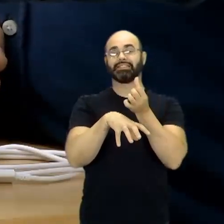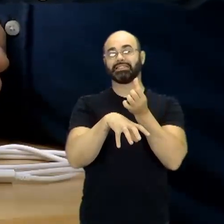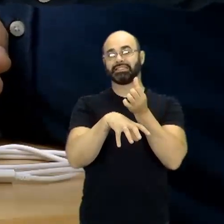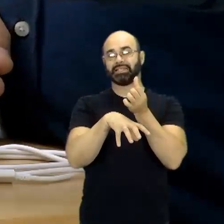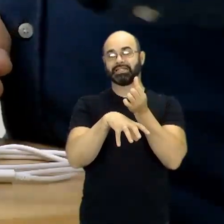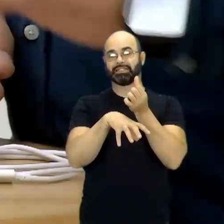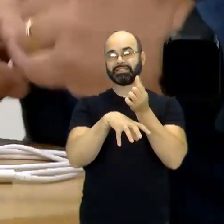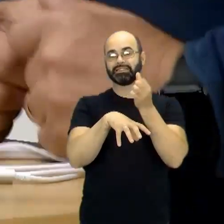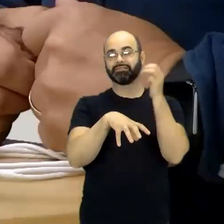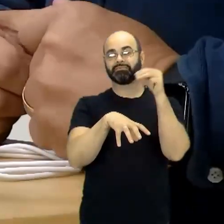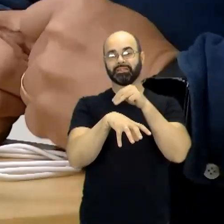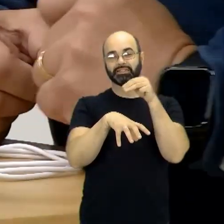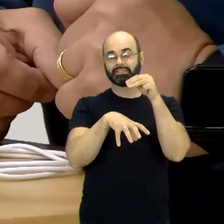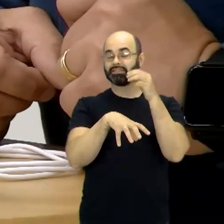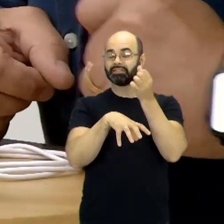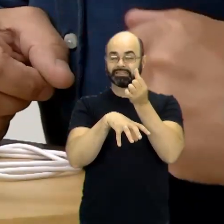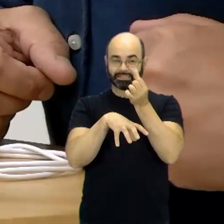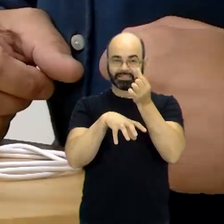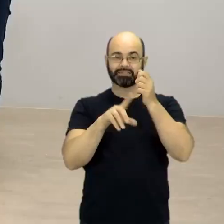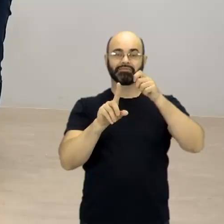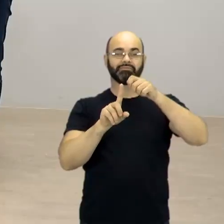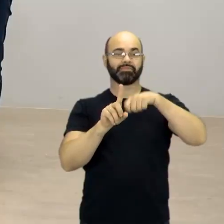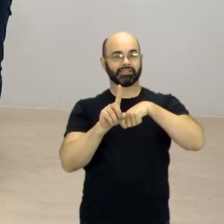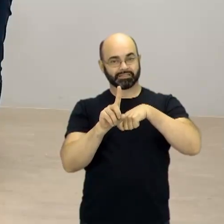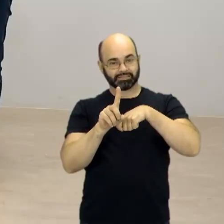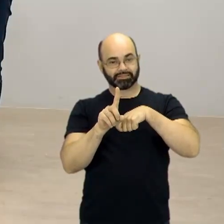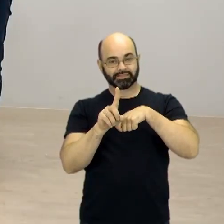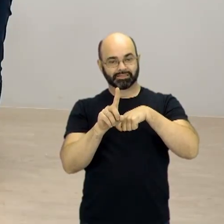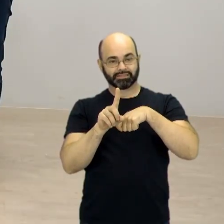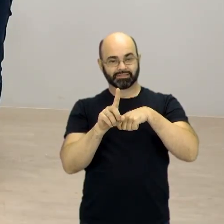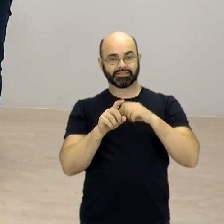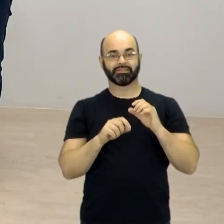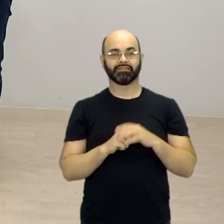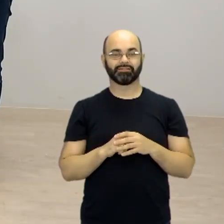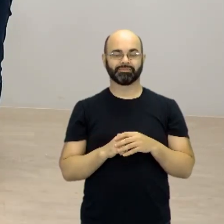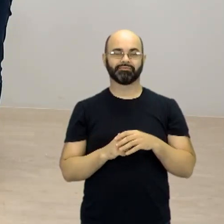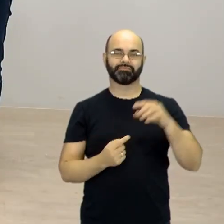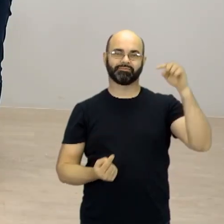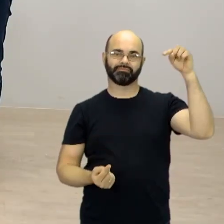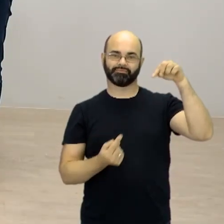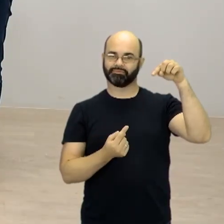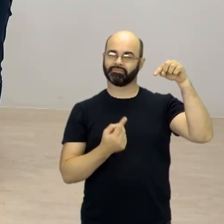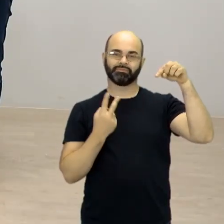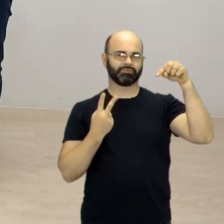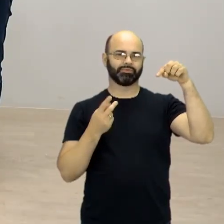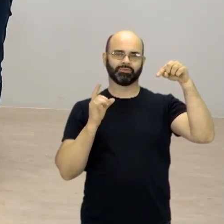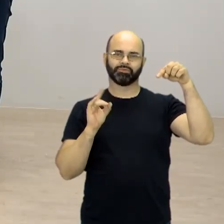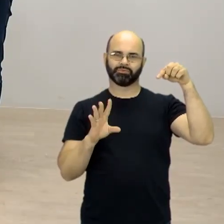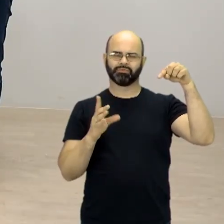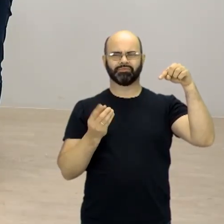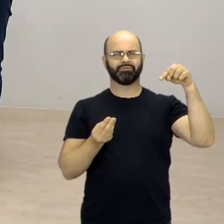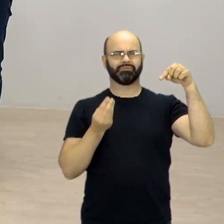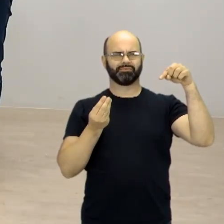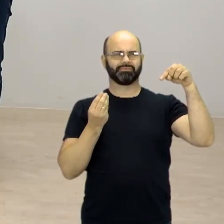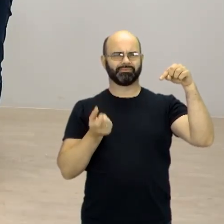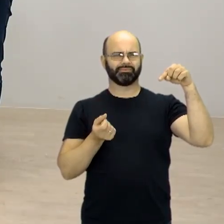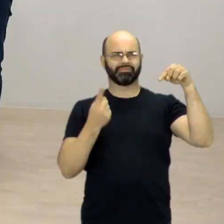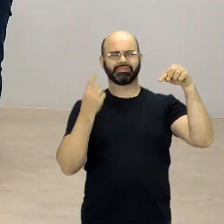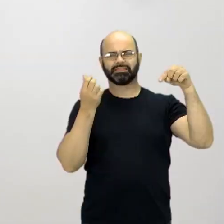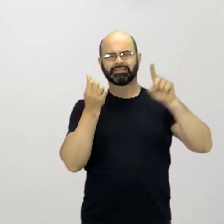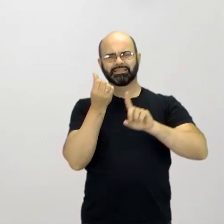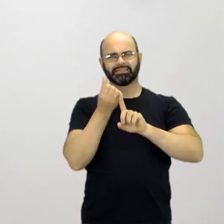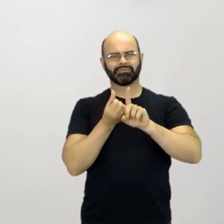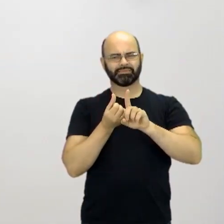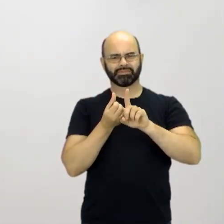e uma noite dura seis meses é por isso que eu disse que tem duas estações do ano nas áreas polares um pouco estranho né você já imaginou você ficar